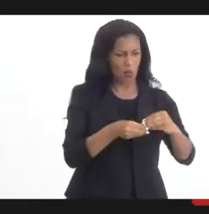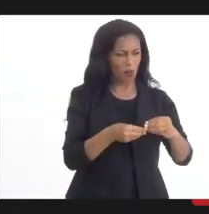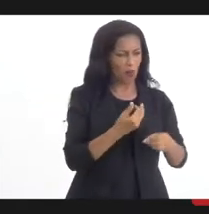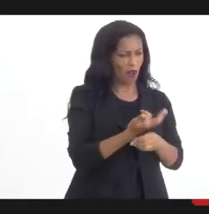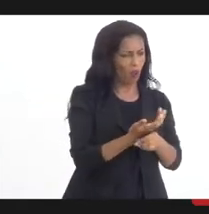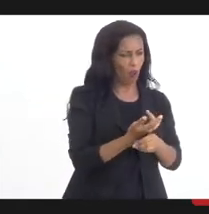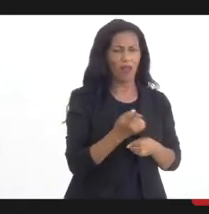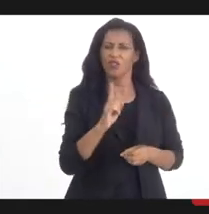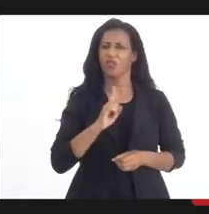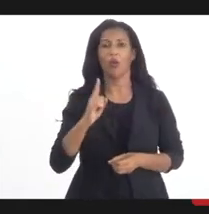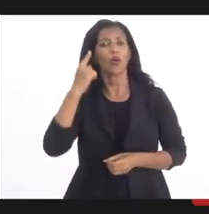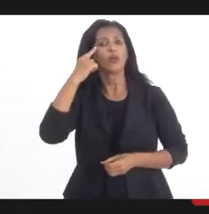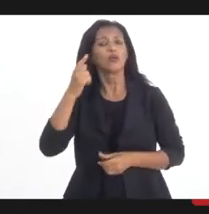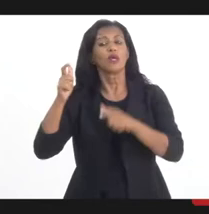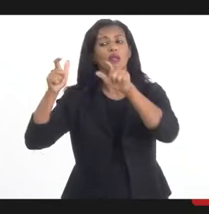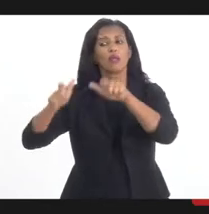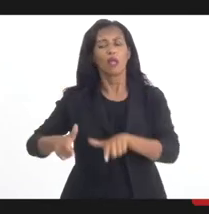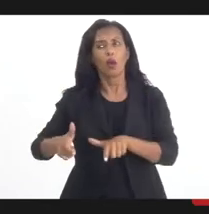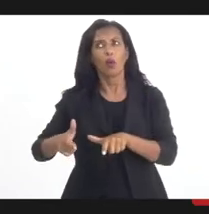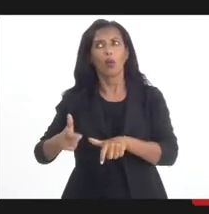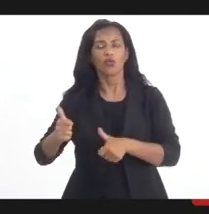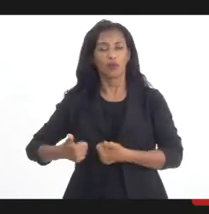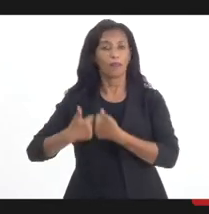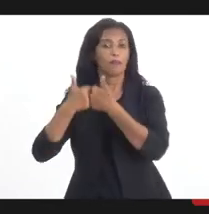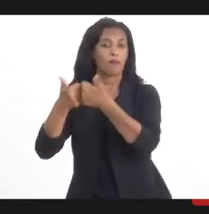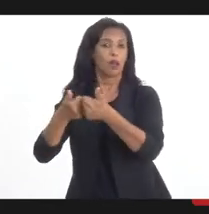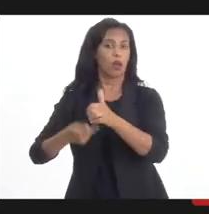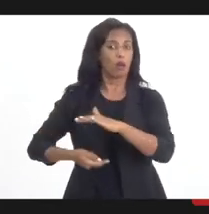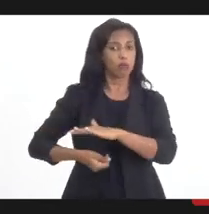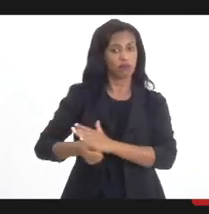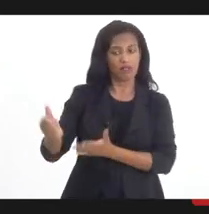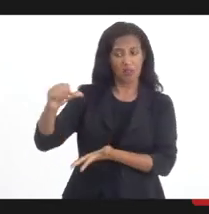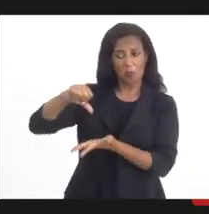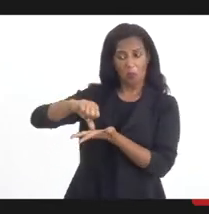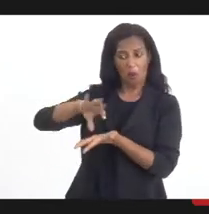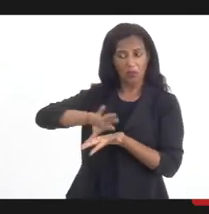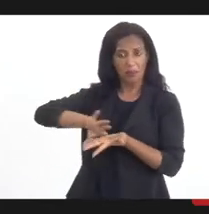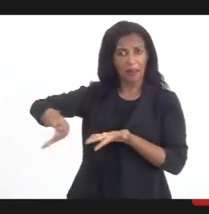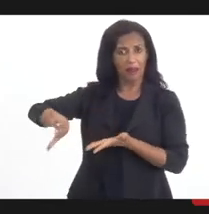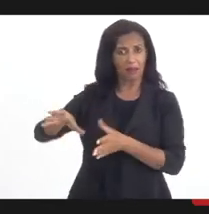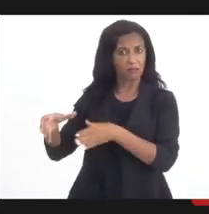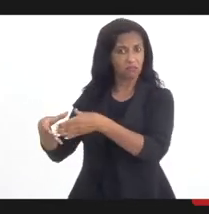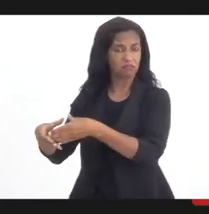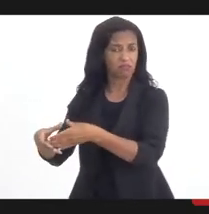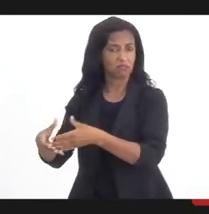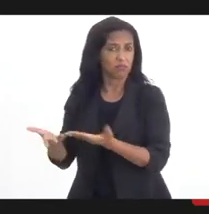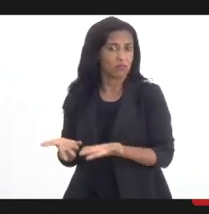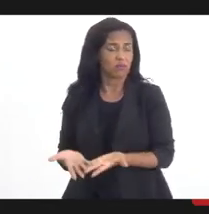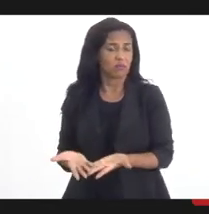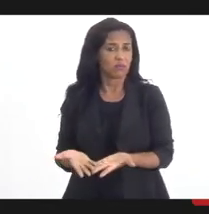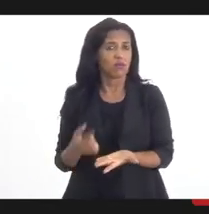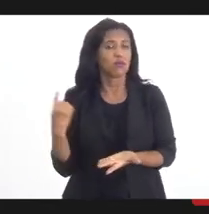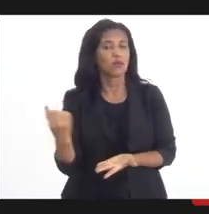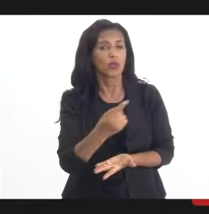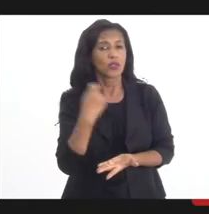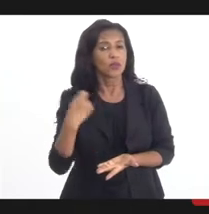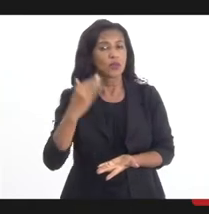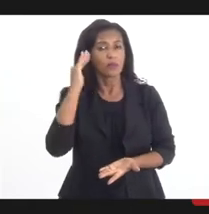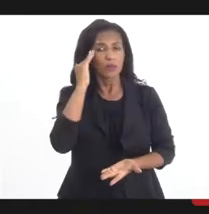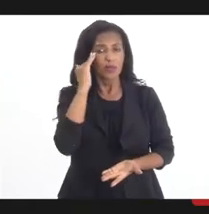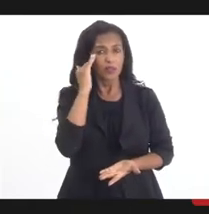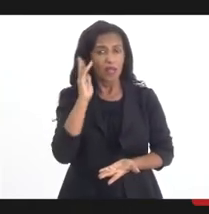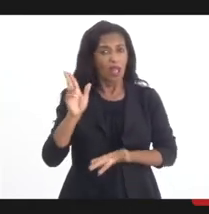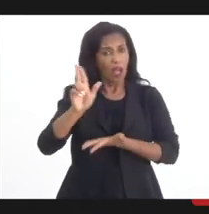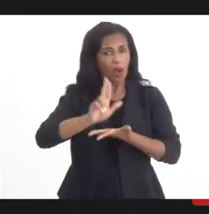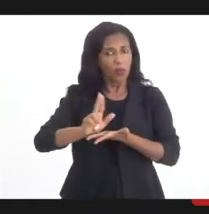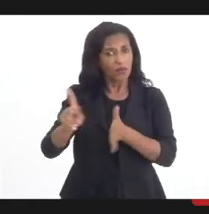vai melhorar em termos de investimento. Vai ser um polo isolado. Ou seja, nós temos que entender que a universidade é